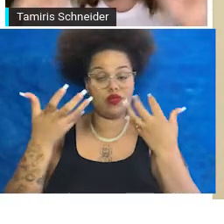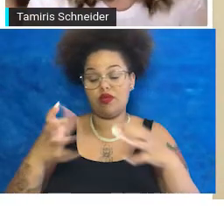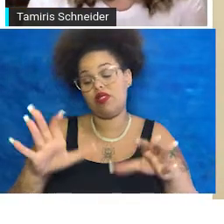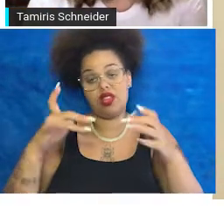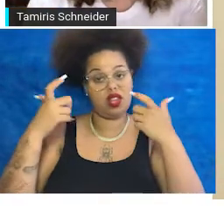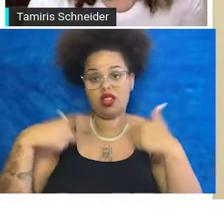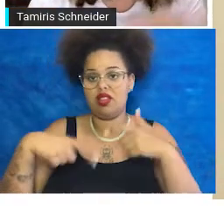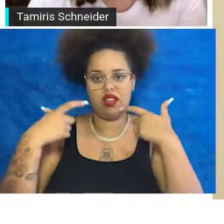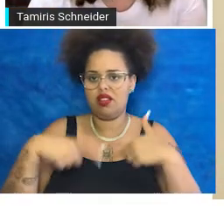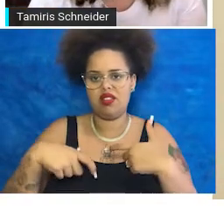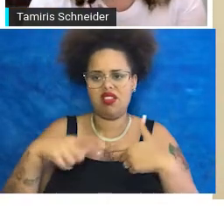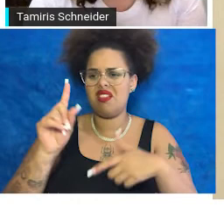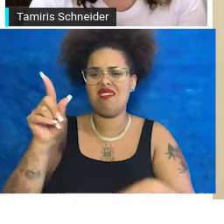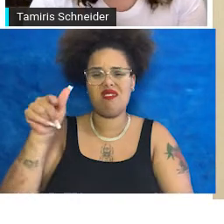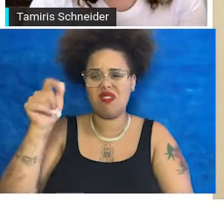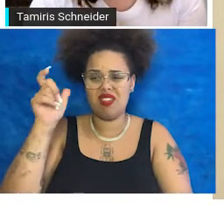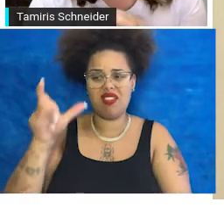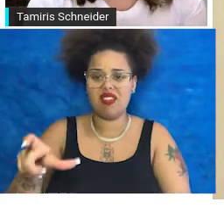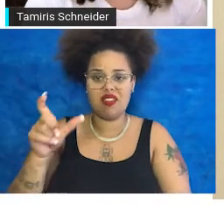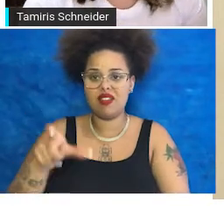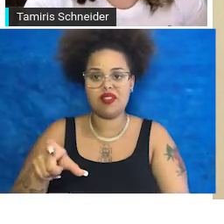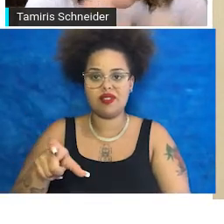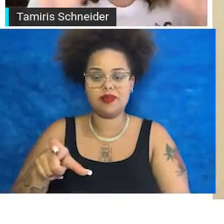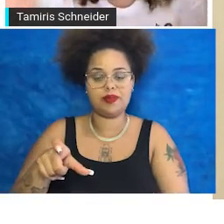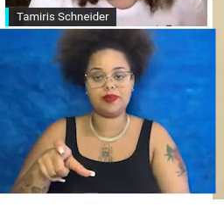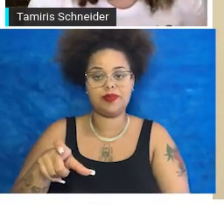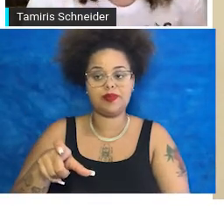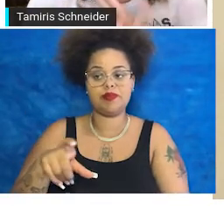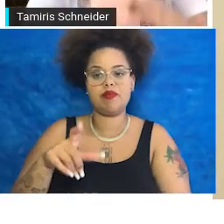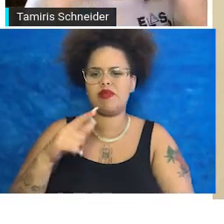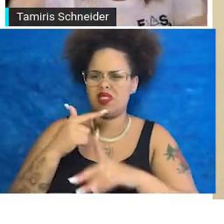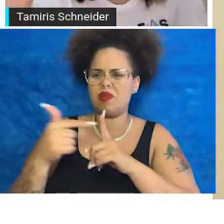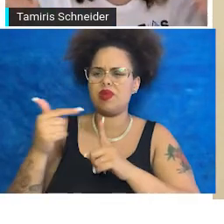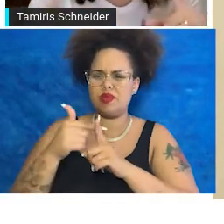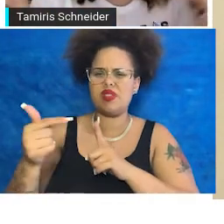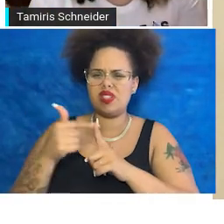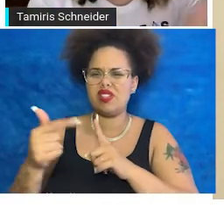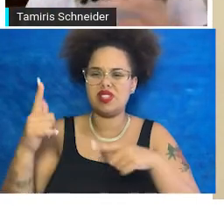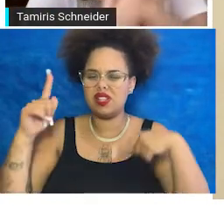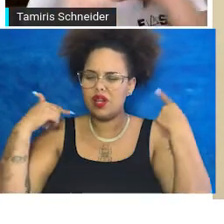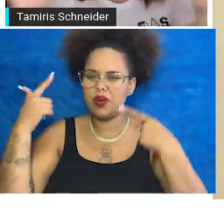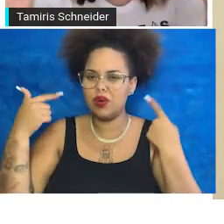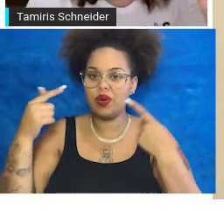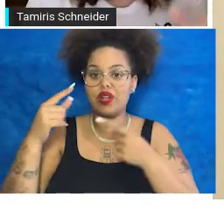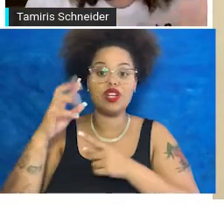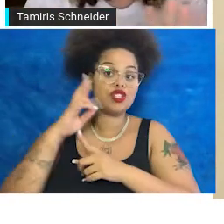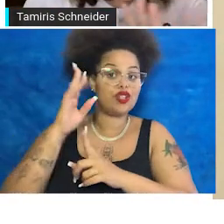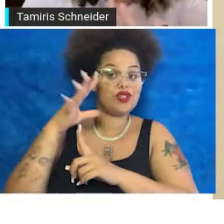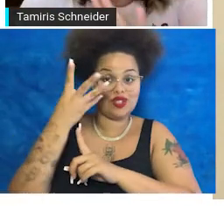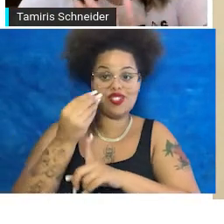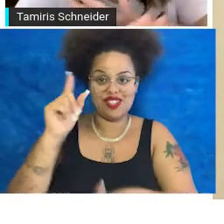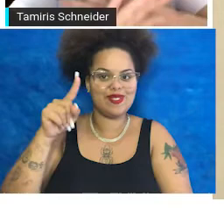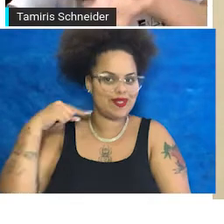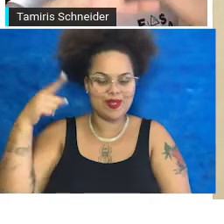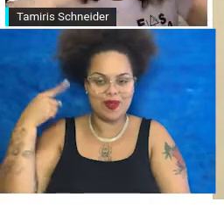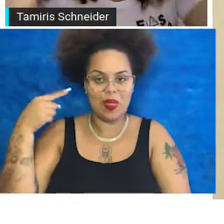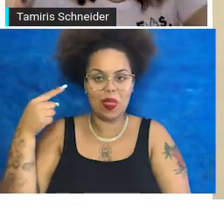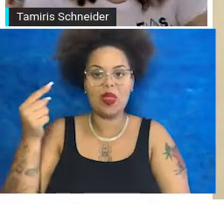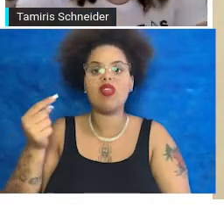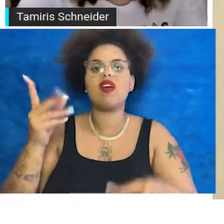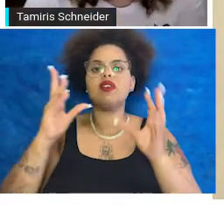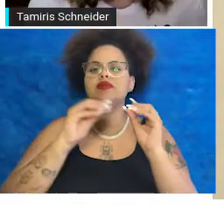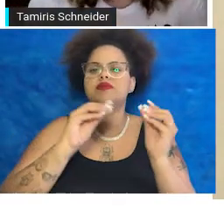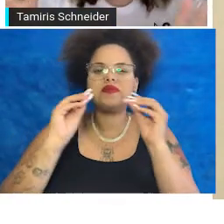que não é ela, necessariamente, né? Então é mais ou menos isso, essa loucura. O diretor de arte é doido. Então, a gente monta